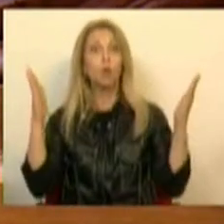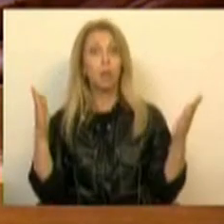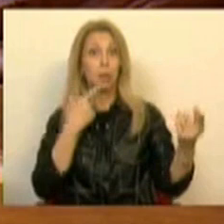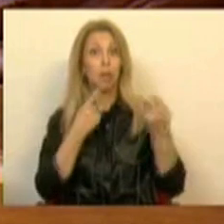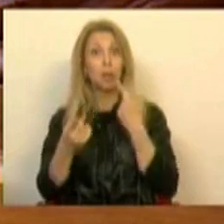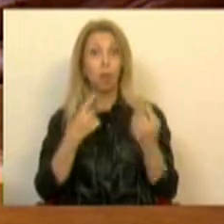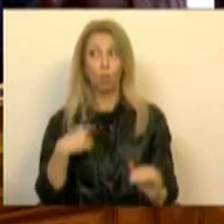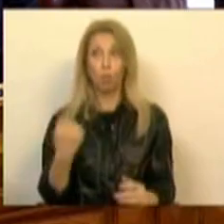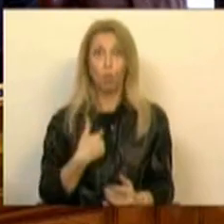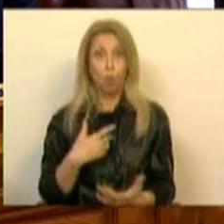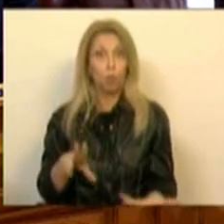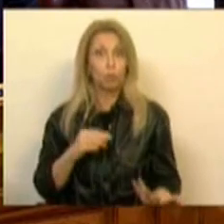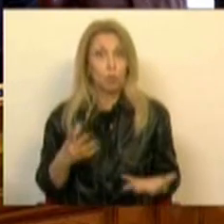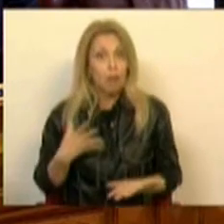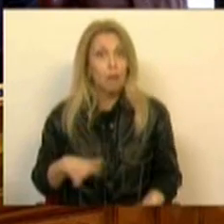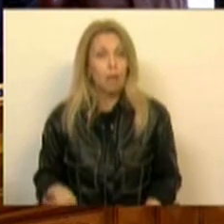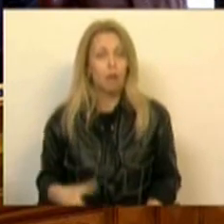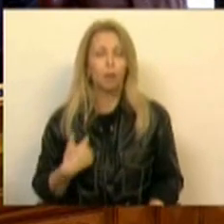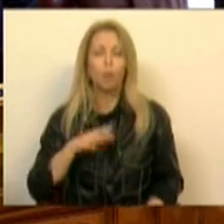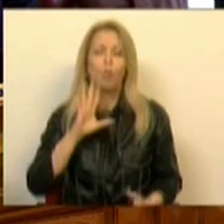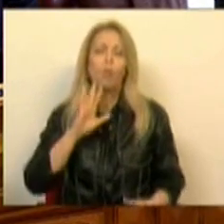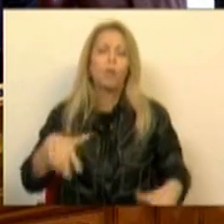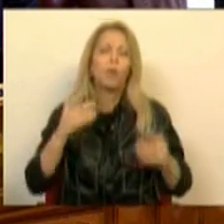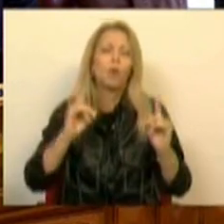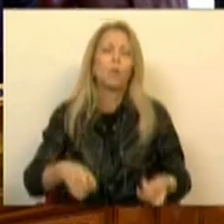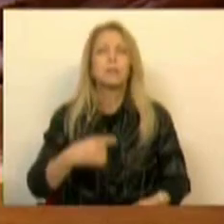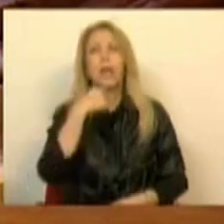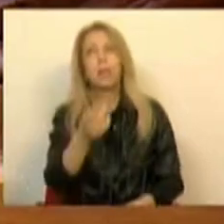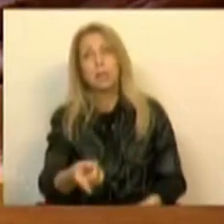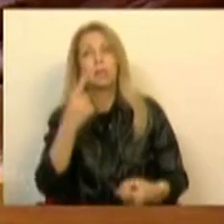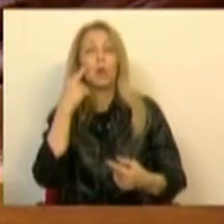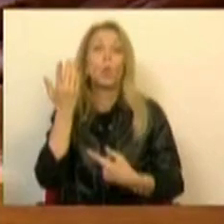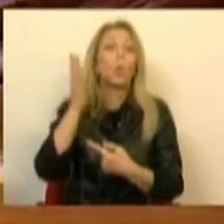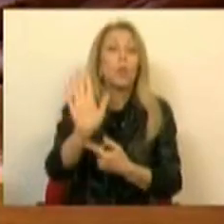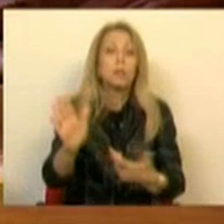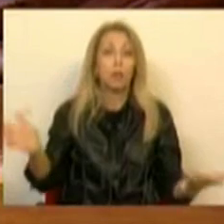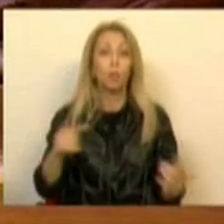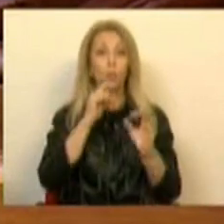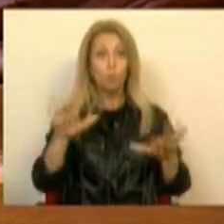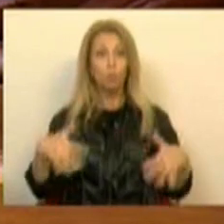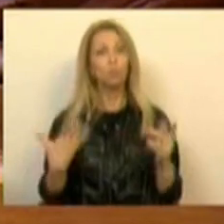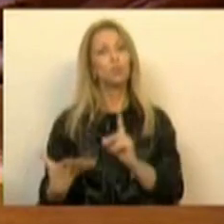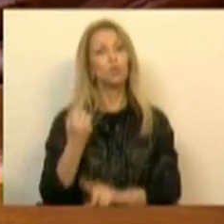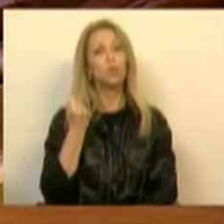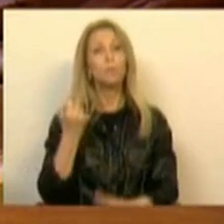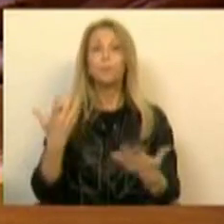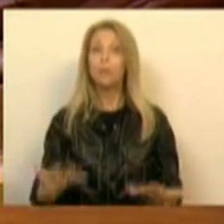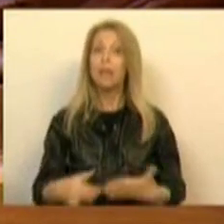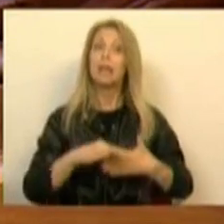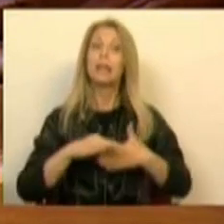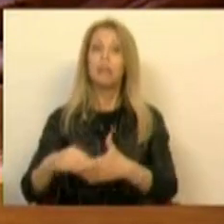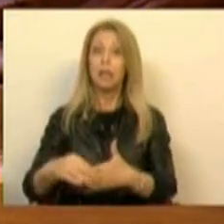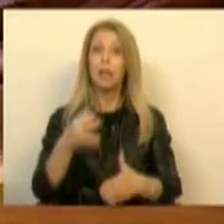connosco dialogar. Eu poderia começar por citar o exemplo de ter sido possível obter, com o atual líder